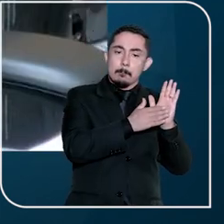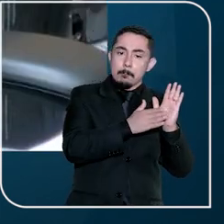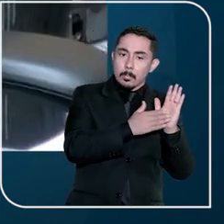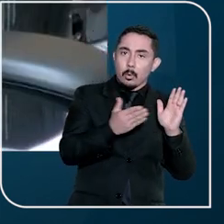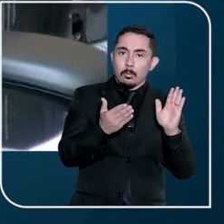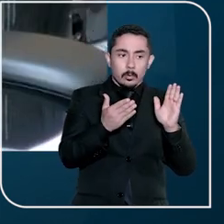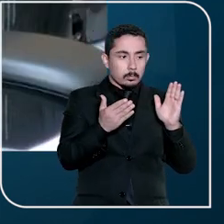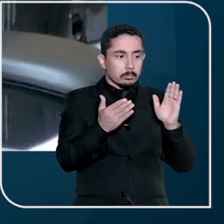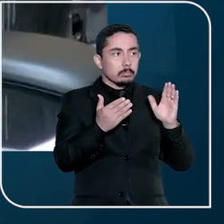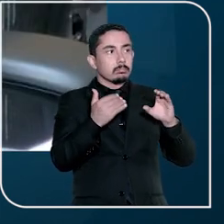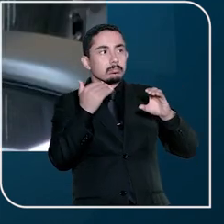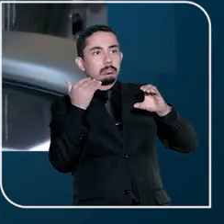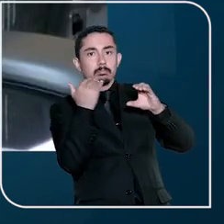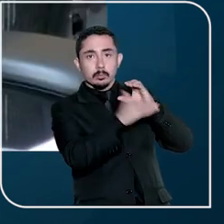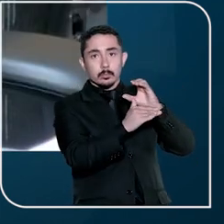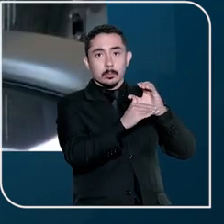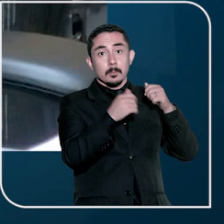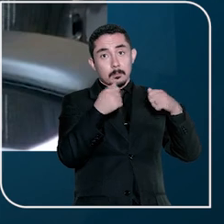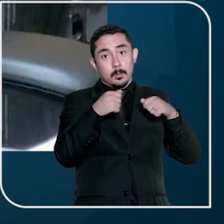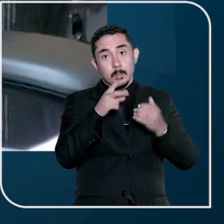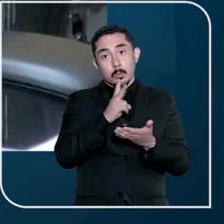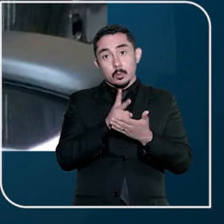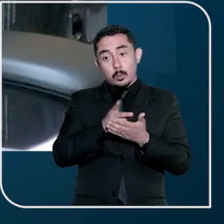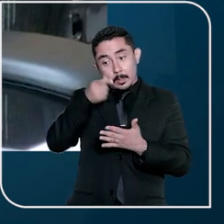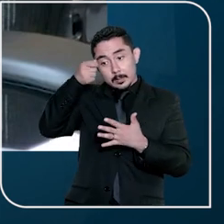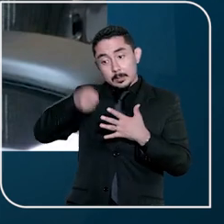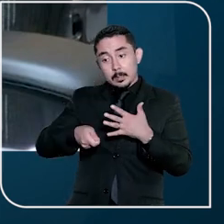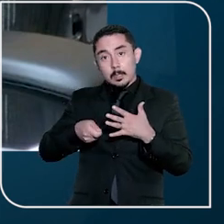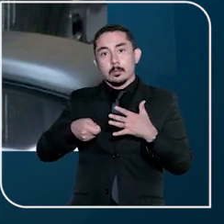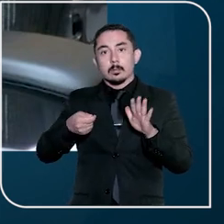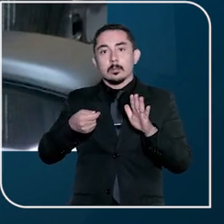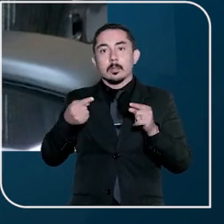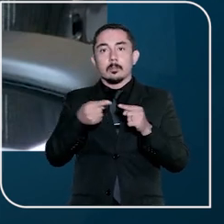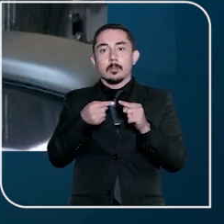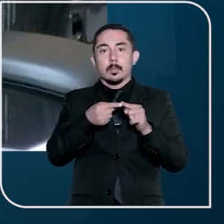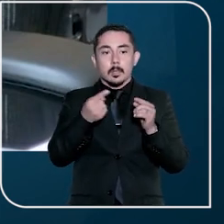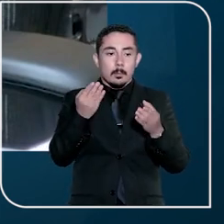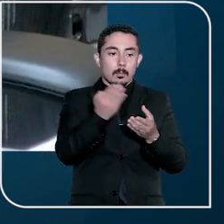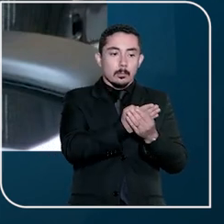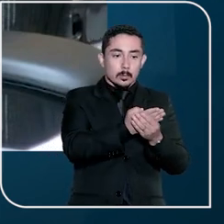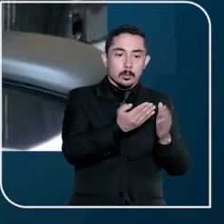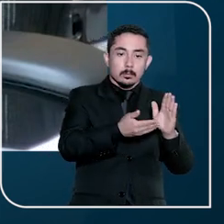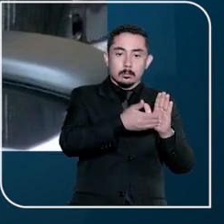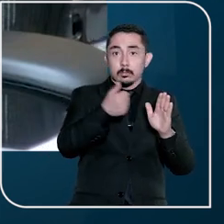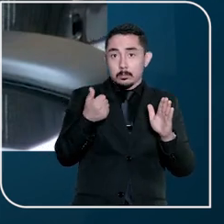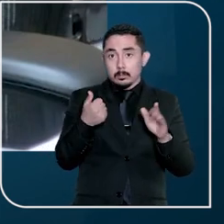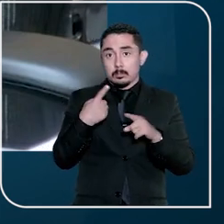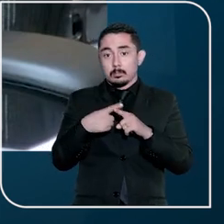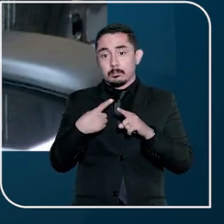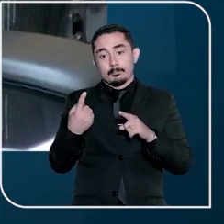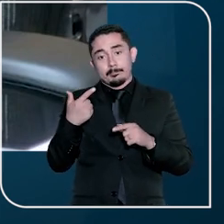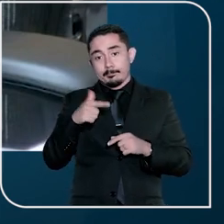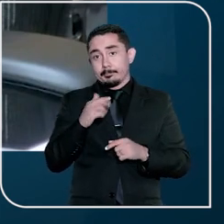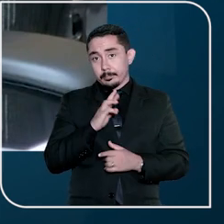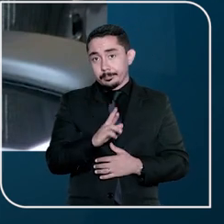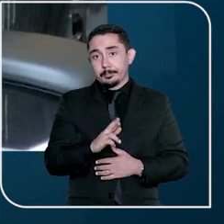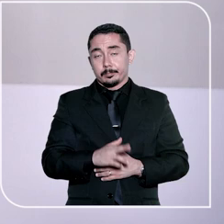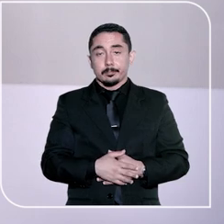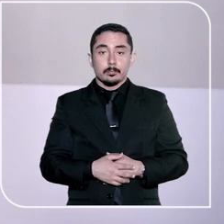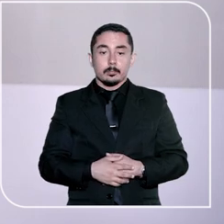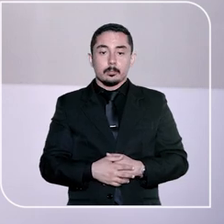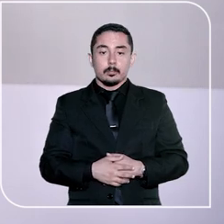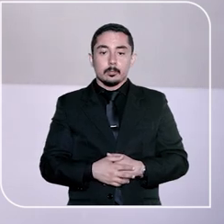a comprovação do recebimento da correspondência eletrônica deve ser mantida a sentença que extinguiu o processo sem resolução do